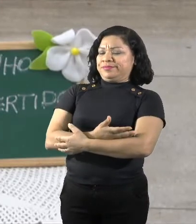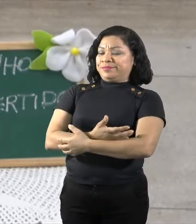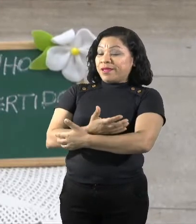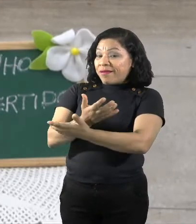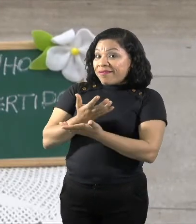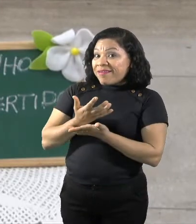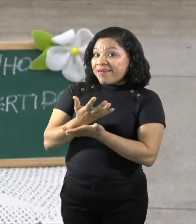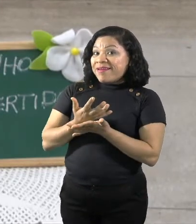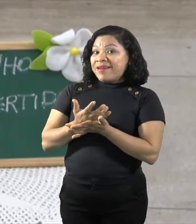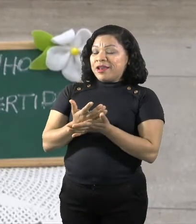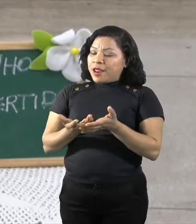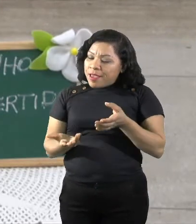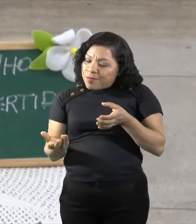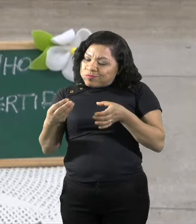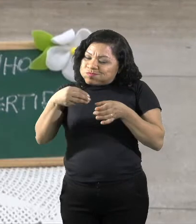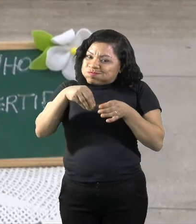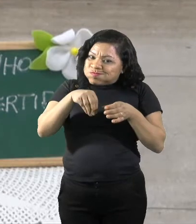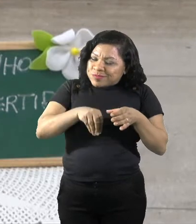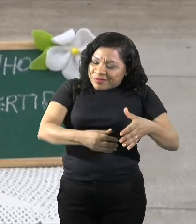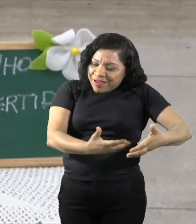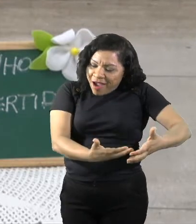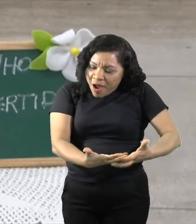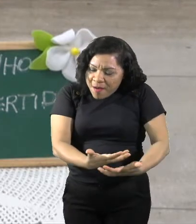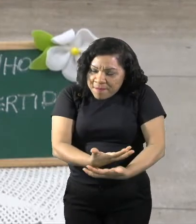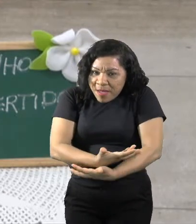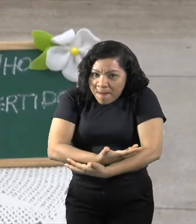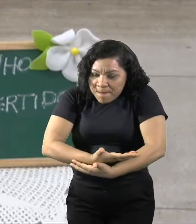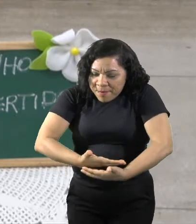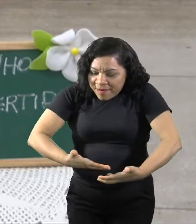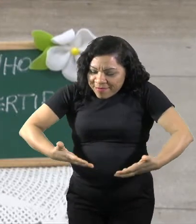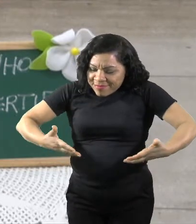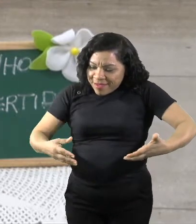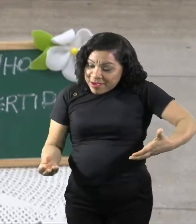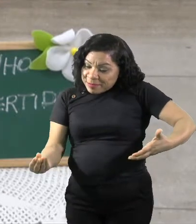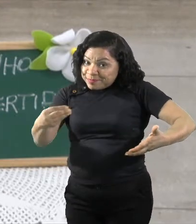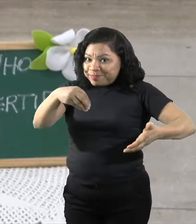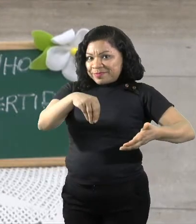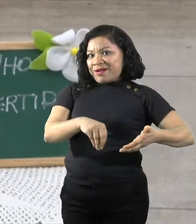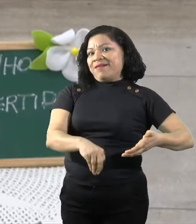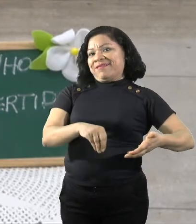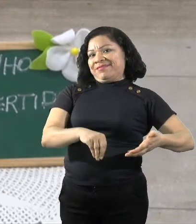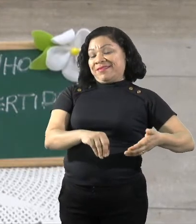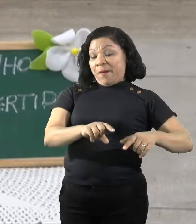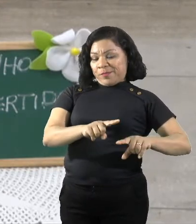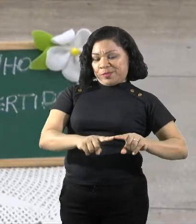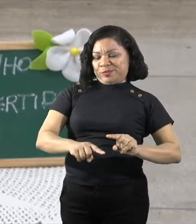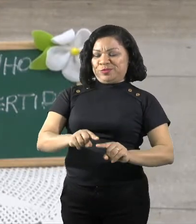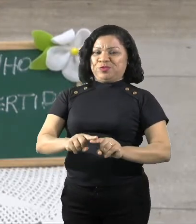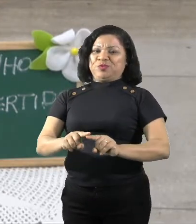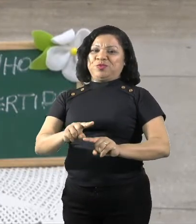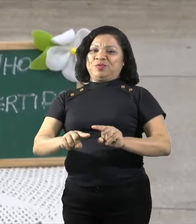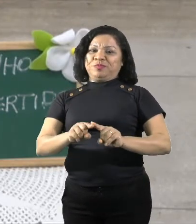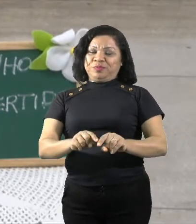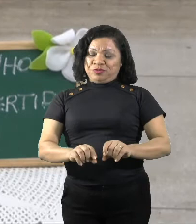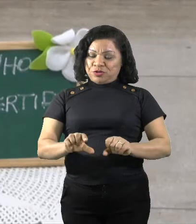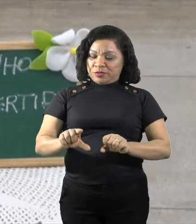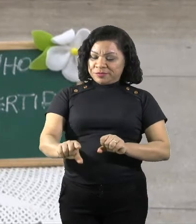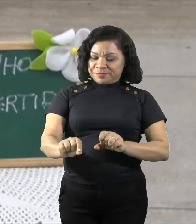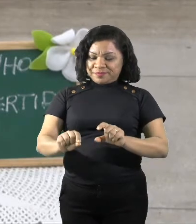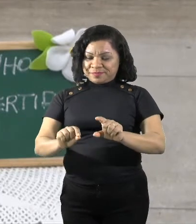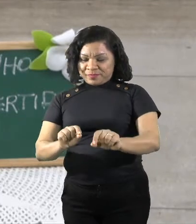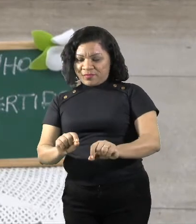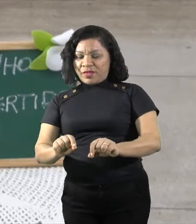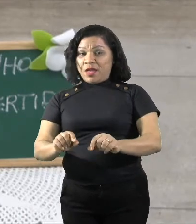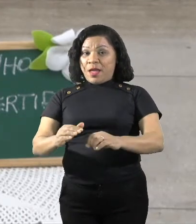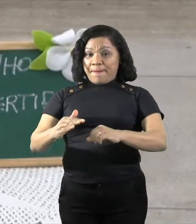entrando nessa banheira, nesse recipiente, para que os objetos que estão aqui dentro, toque nele, ele